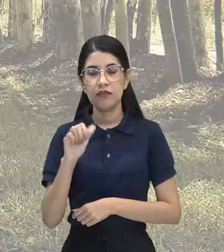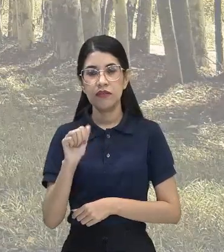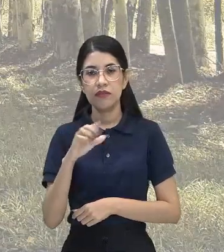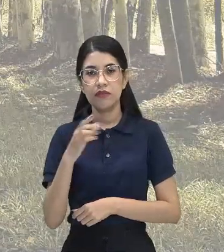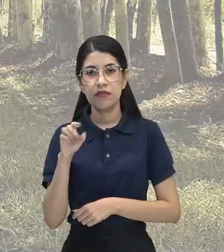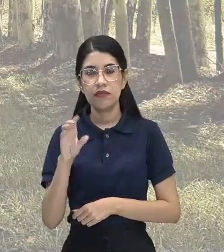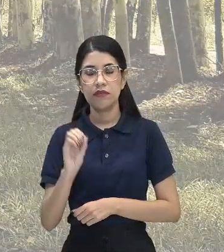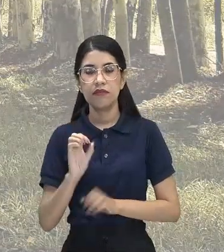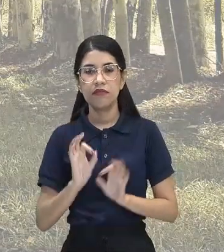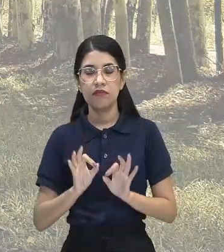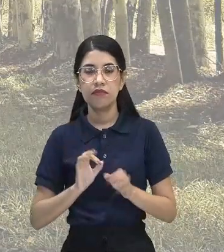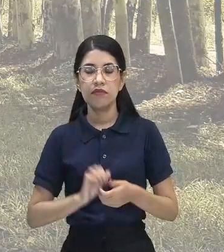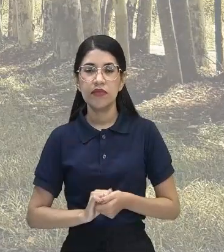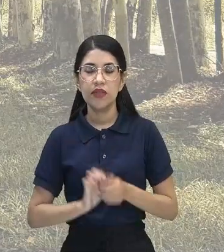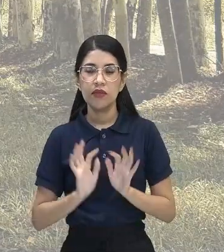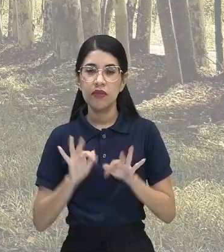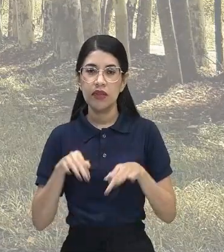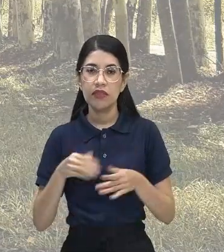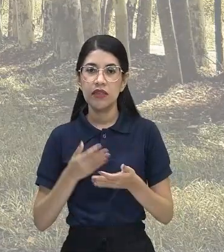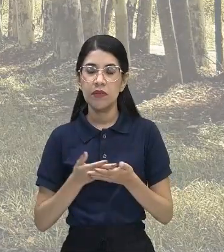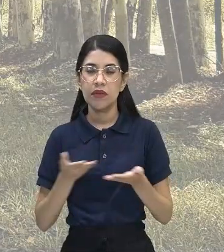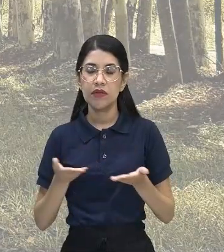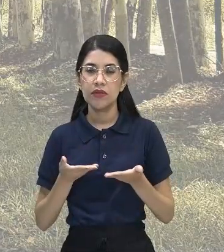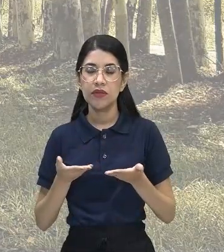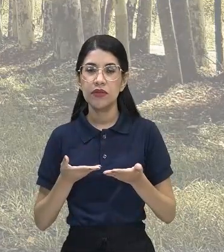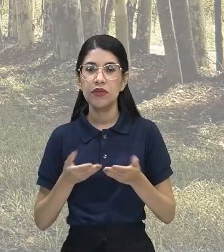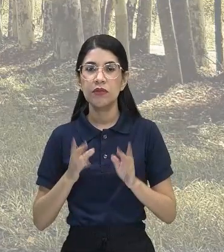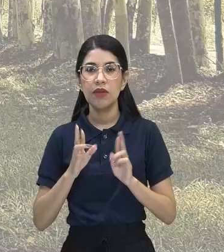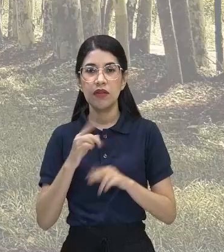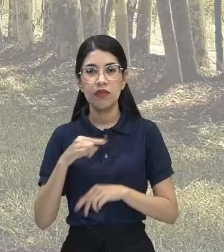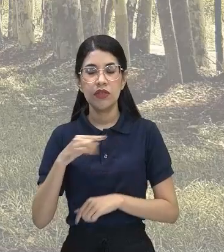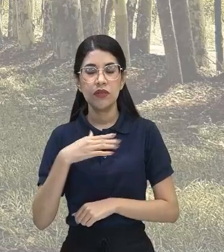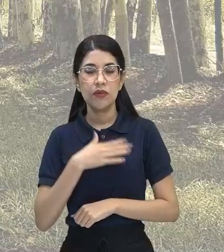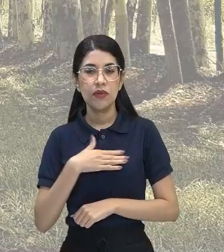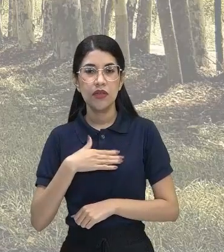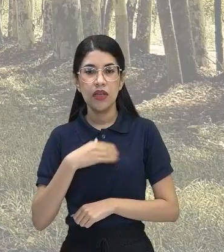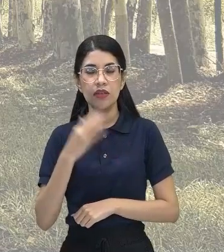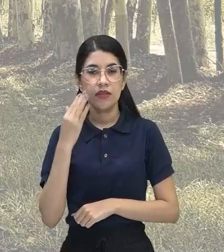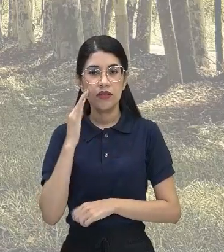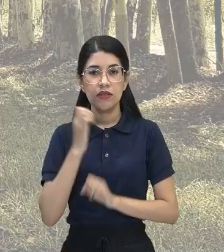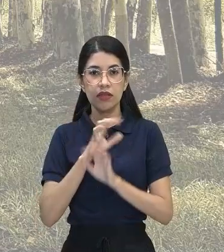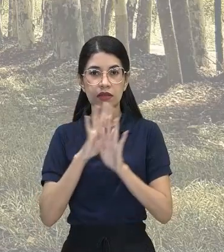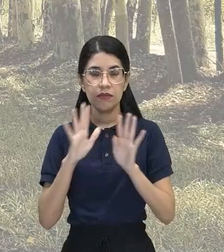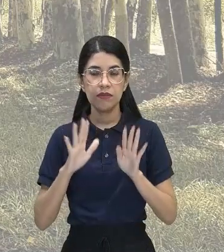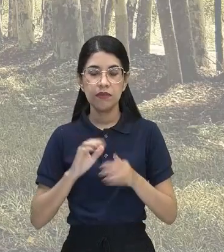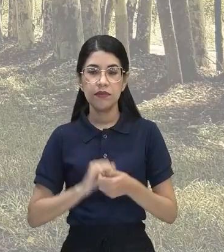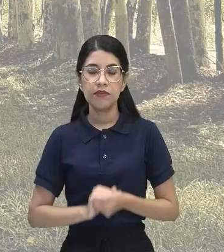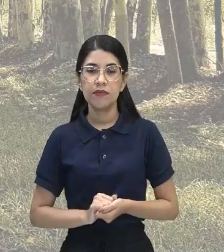bem, pessoal. Nós chegamos ao final, então, da nossa aula. Eu espero que vocês tenham gostado, entendido.